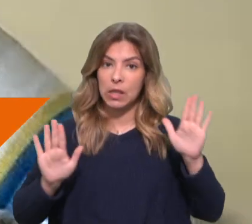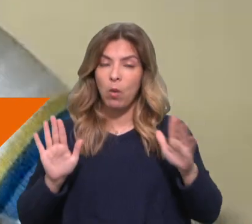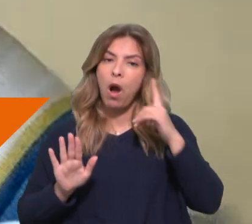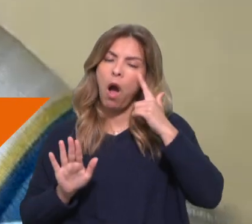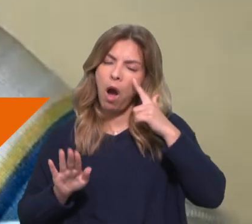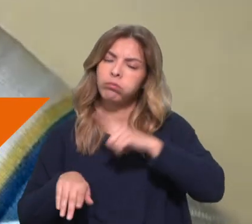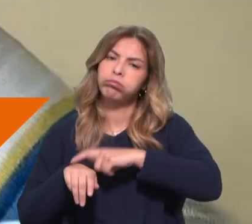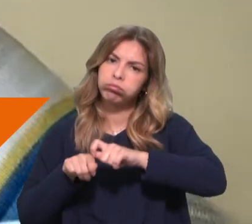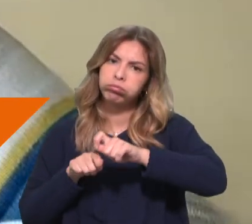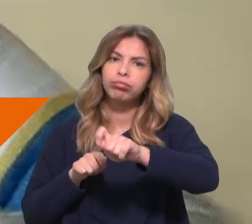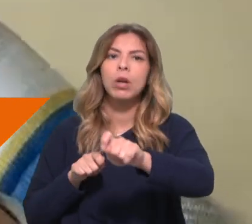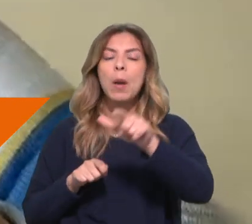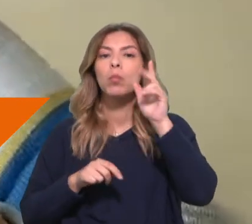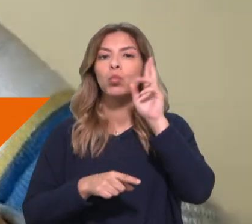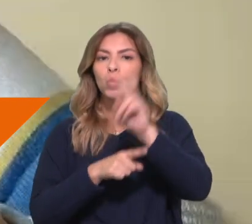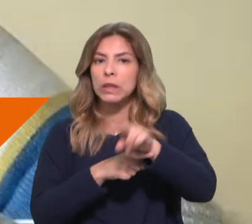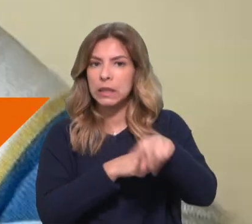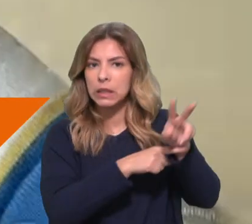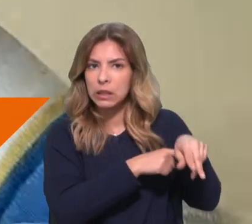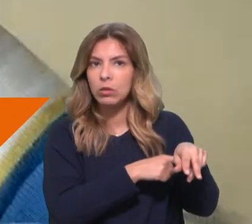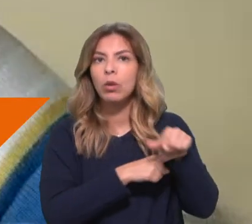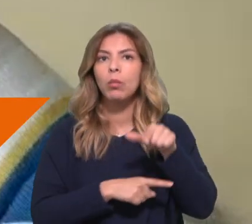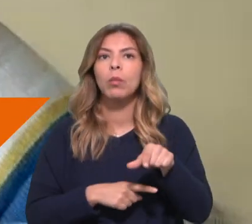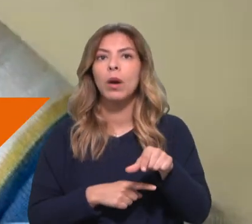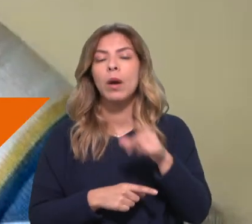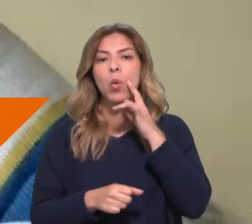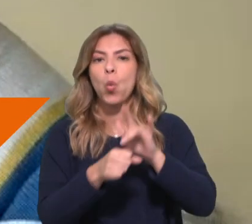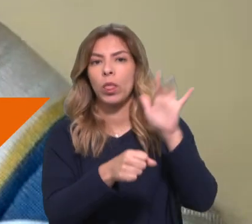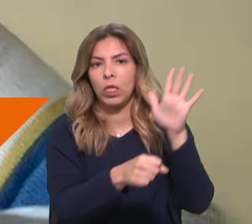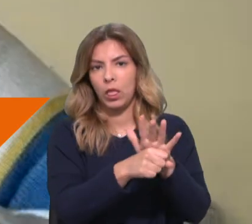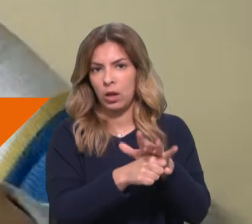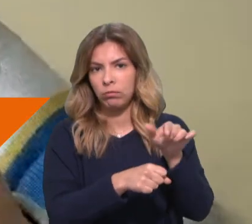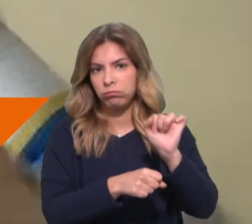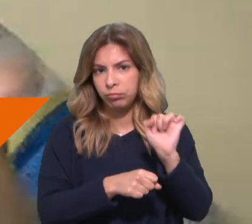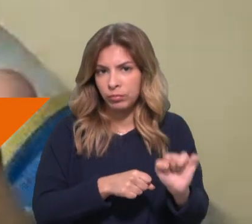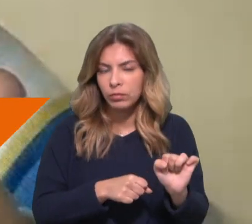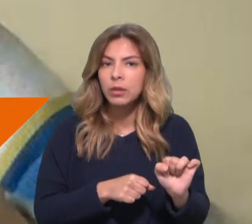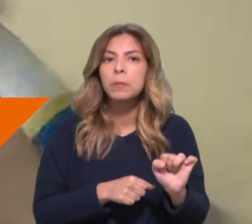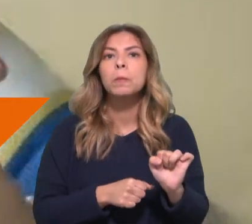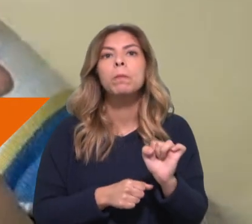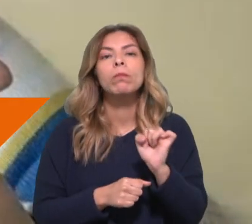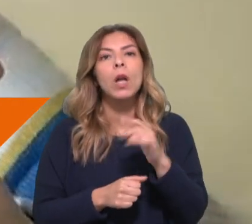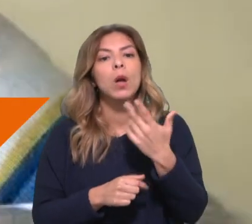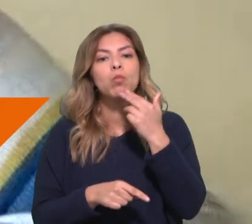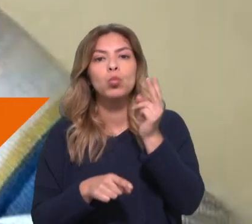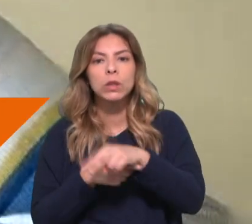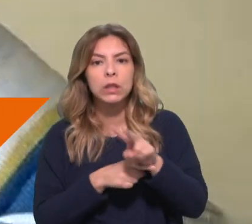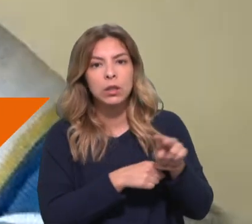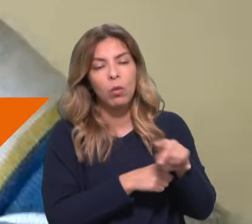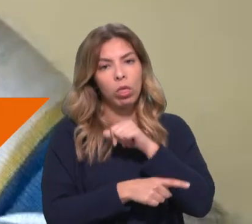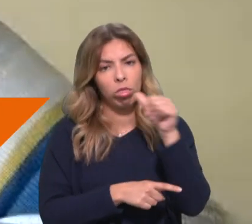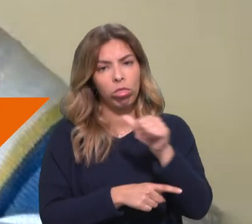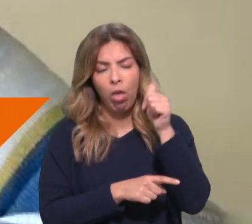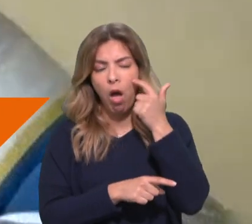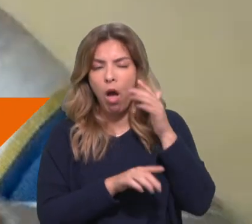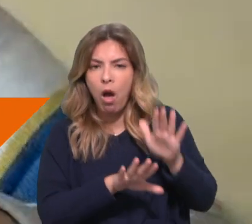Museu de Lamas, que é um museu que é tradicionalmente conhecido como o Museu da Cortiça, em que há uma visita interpretativa ao museu que tem uma coleção permanente, em que